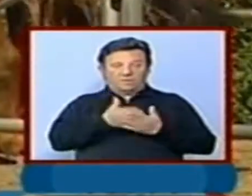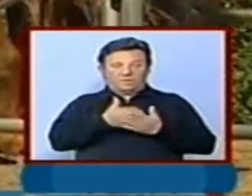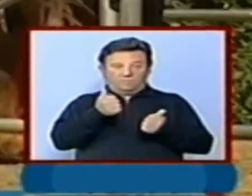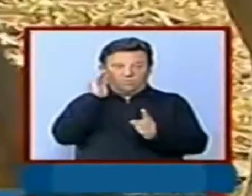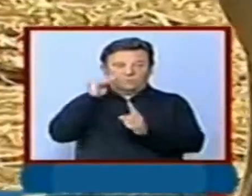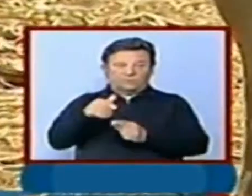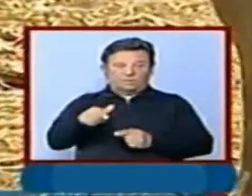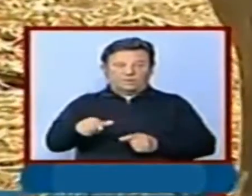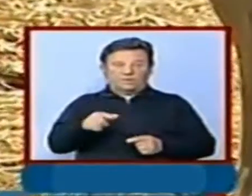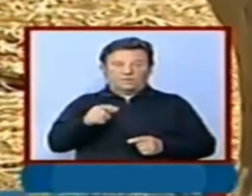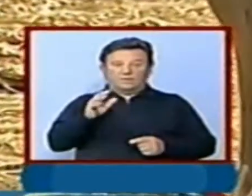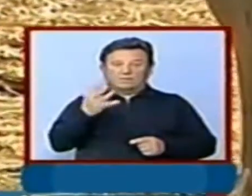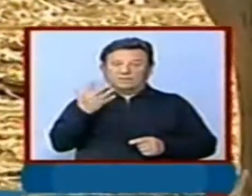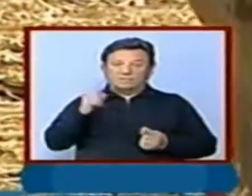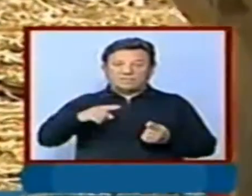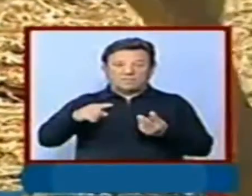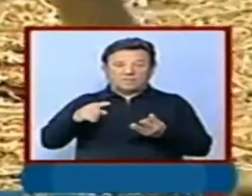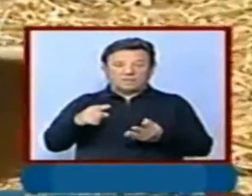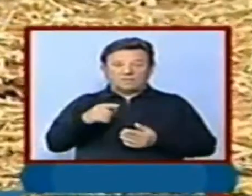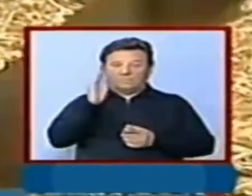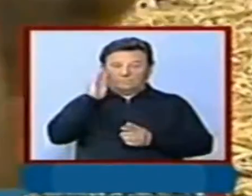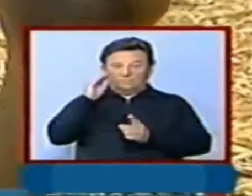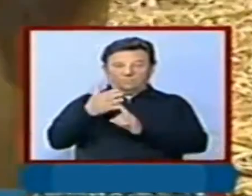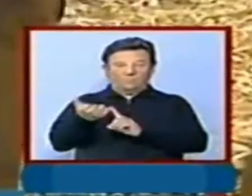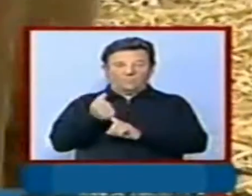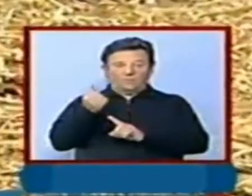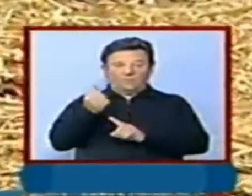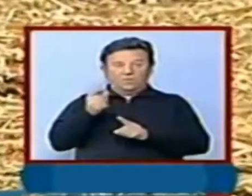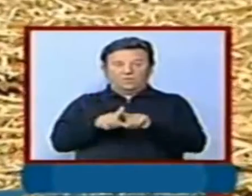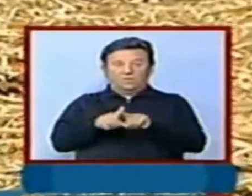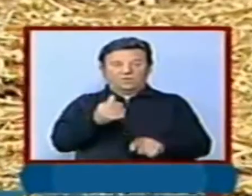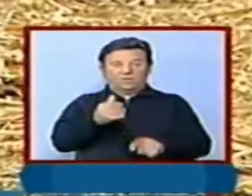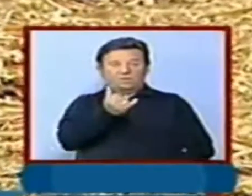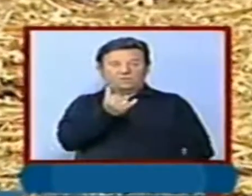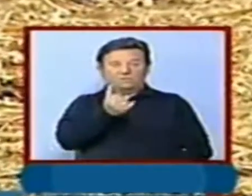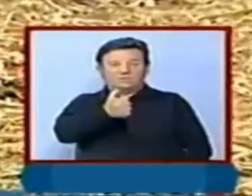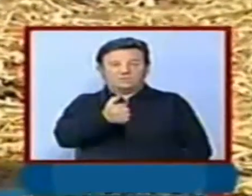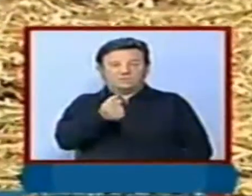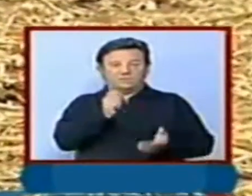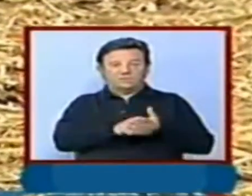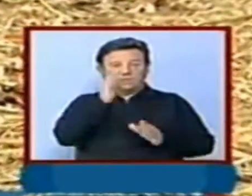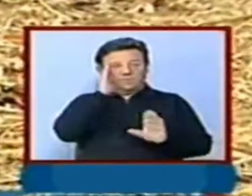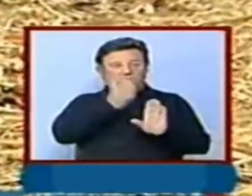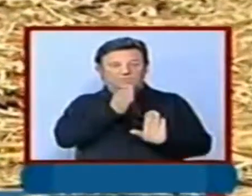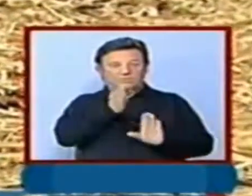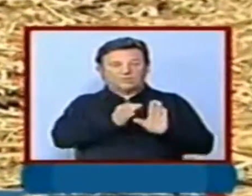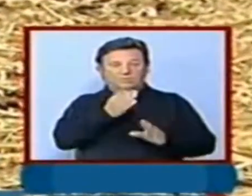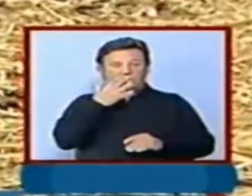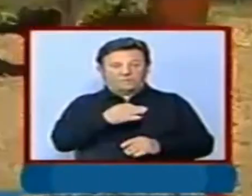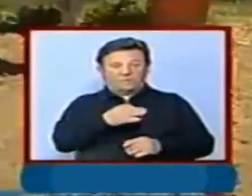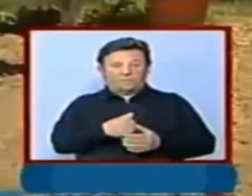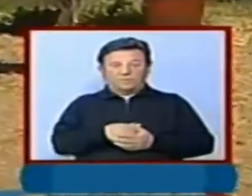bons resultados. Em 5 sessões, são alcançados os resultados equivalentes a 25 sessões de psicoterapia